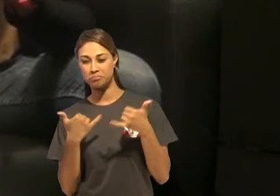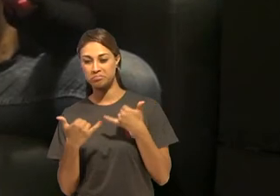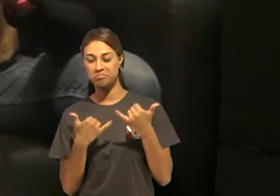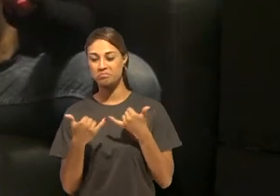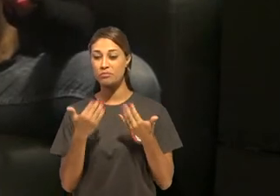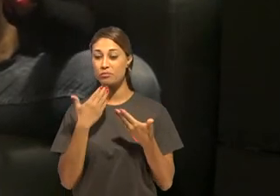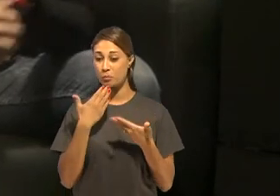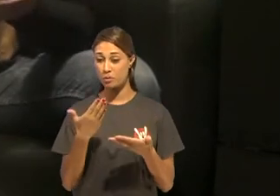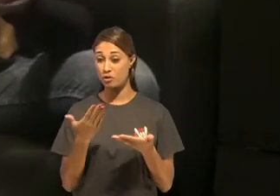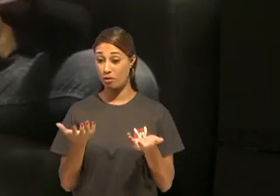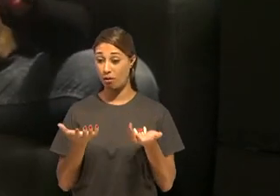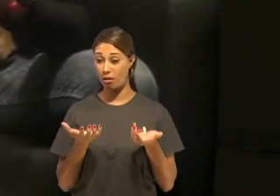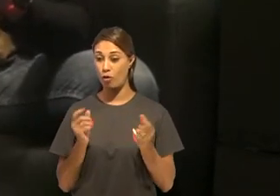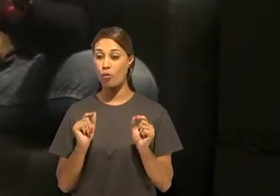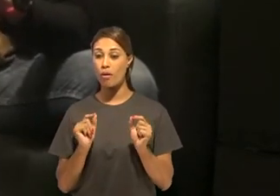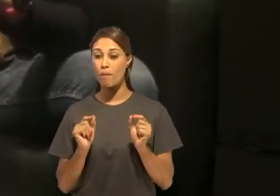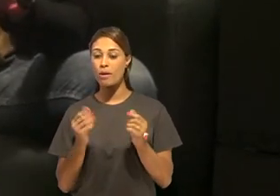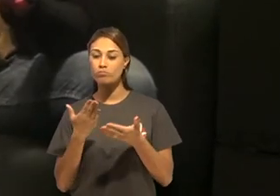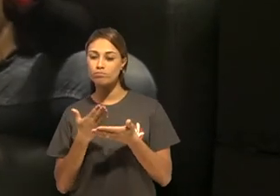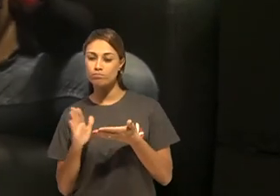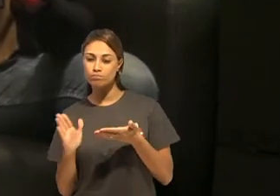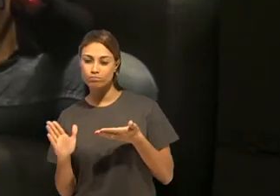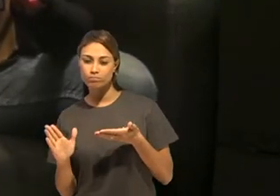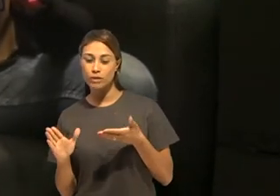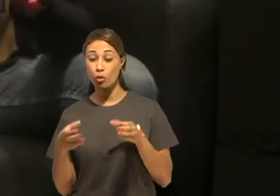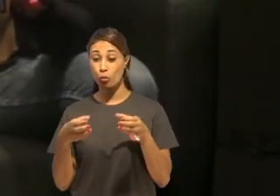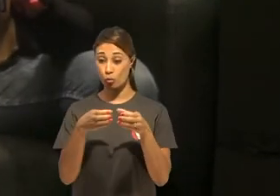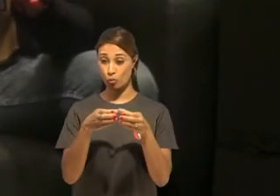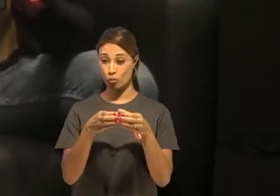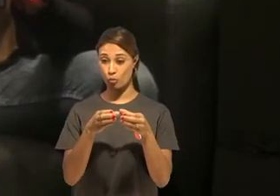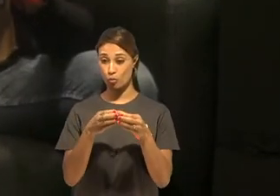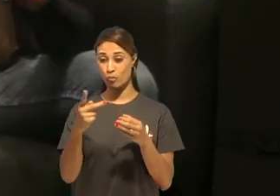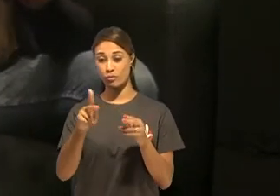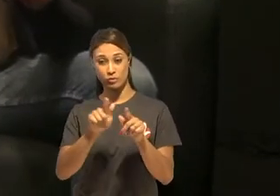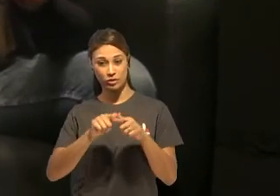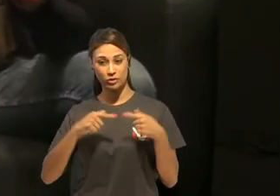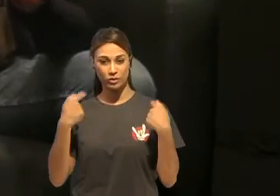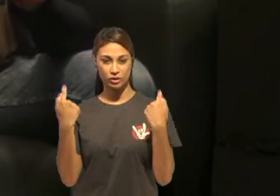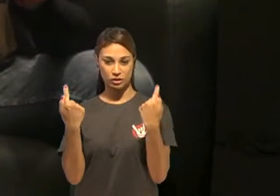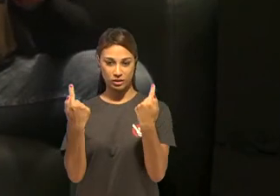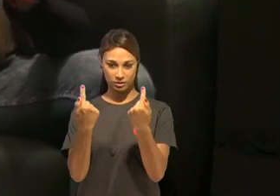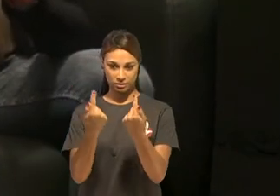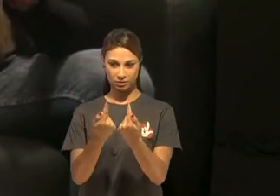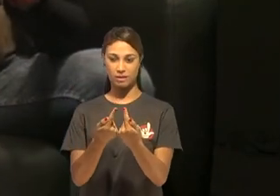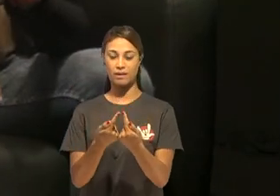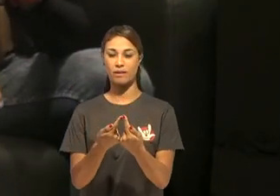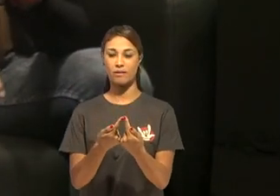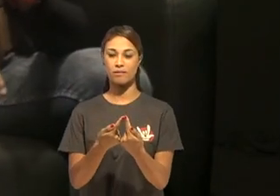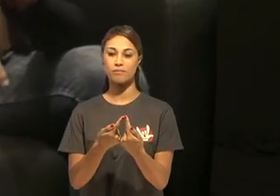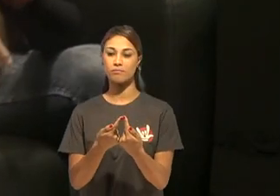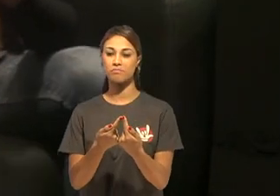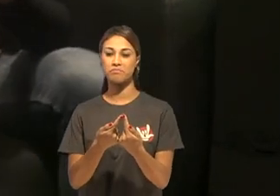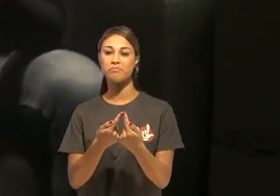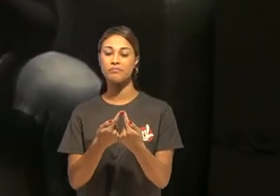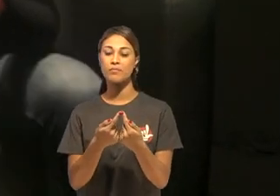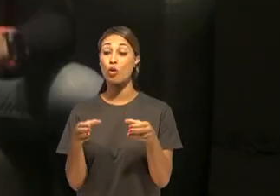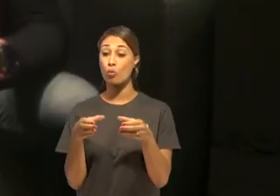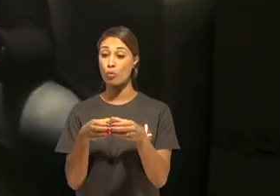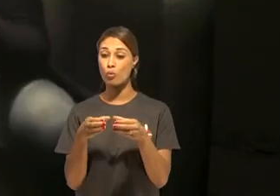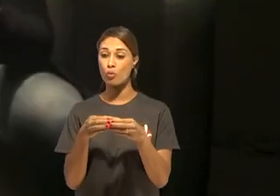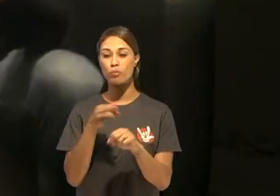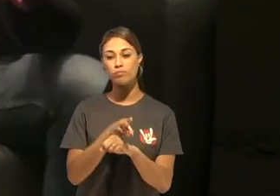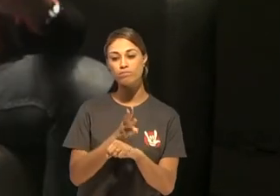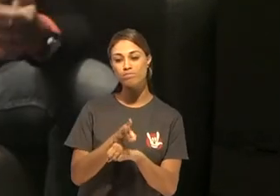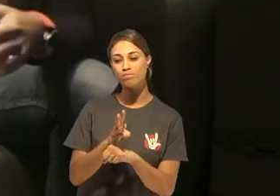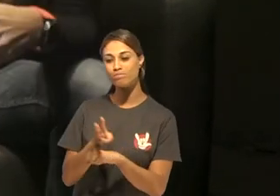você separe aí com a galera da tua célula. No grupo, no seu grupo do WhatsApp, é bem importante